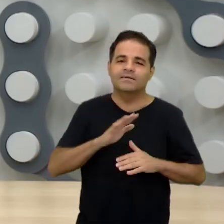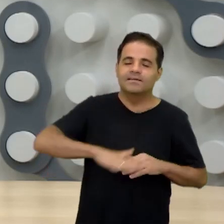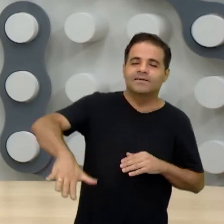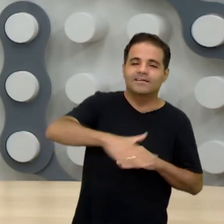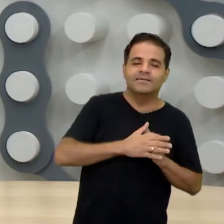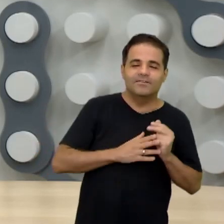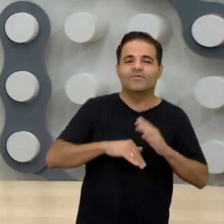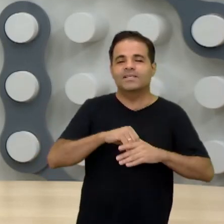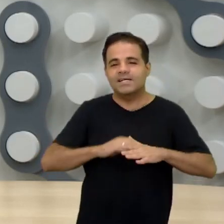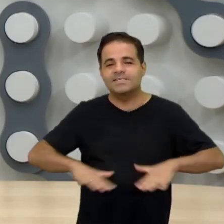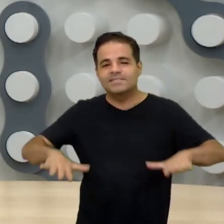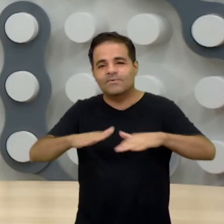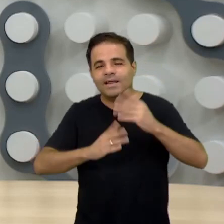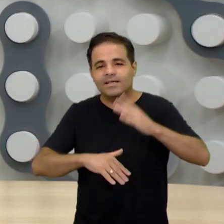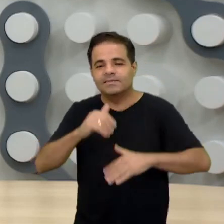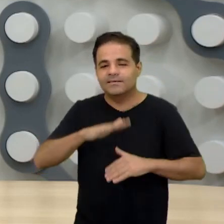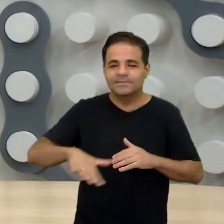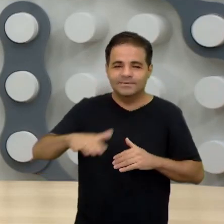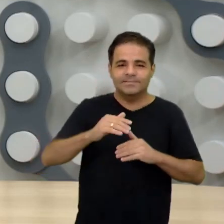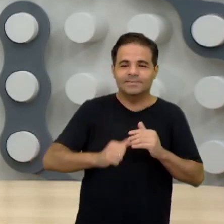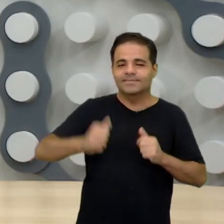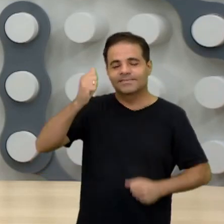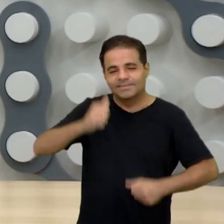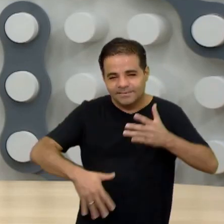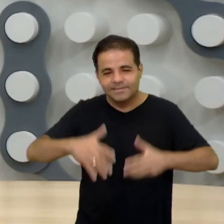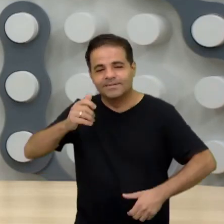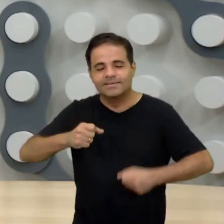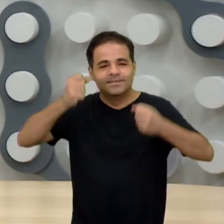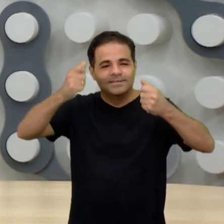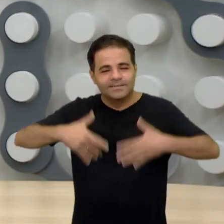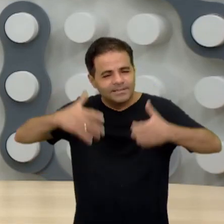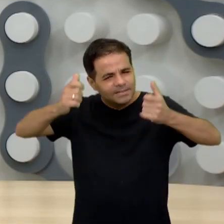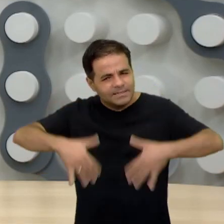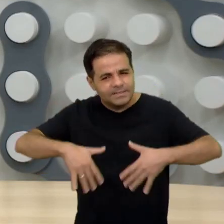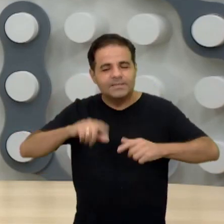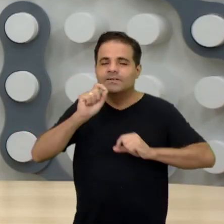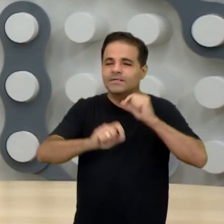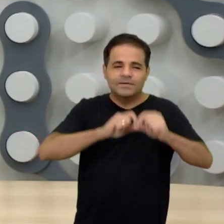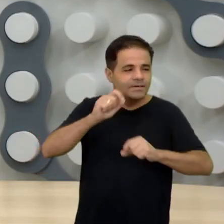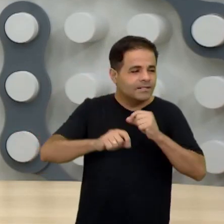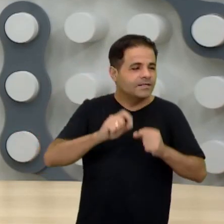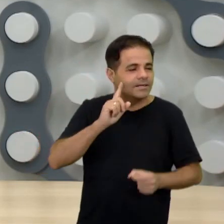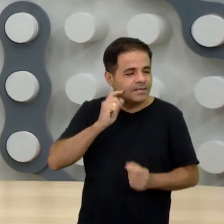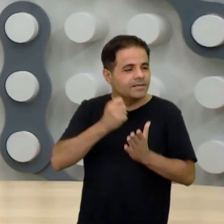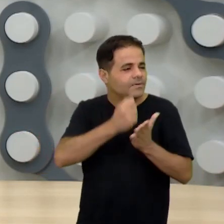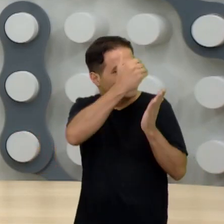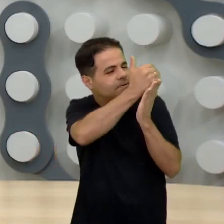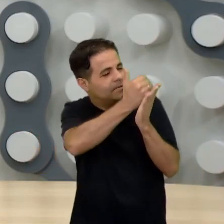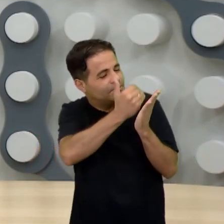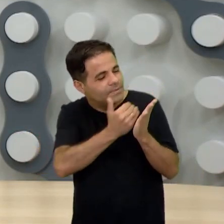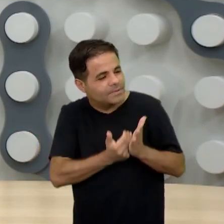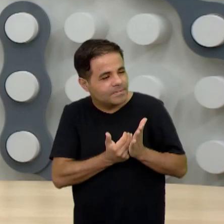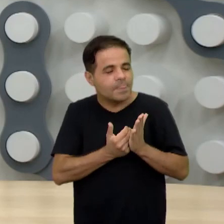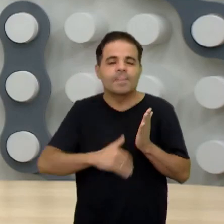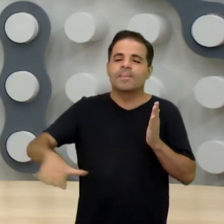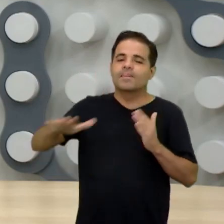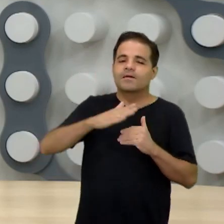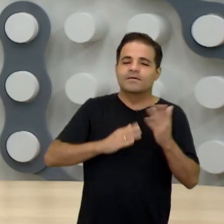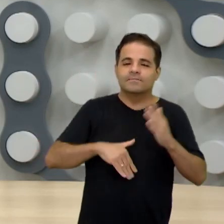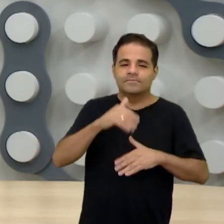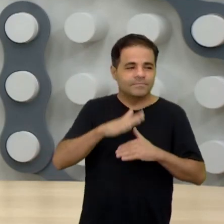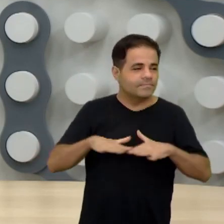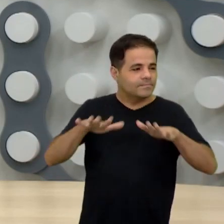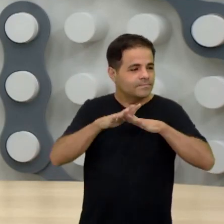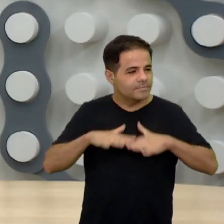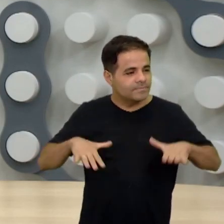a mesma coisa, tinha os programas, os horários definidos, tem ainda, né? Há esses programas ainda, com os horários definidos, e aí